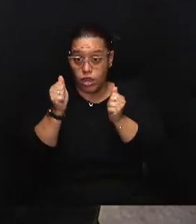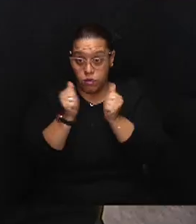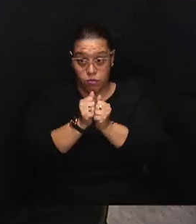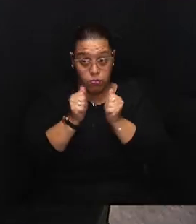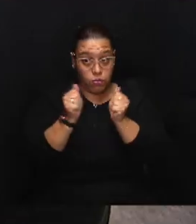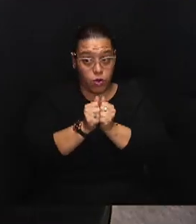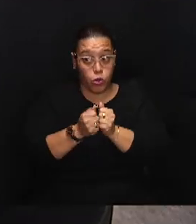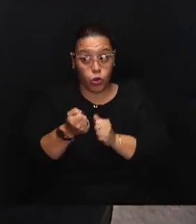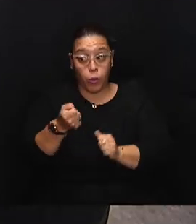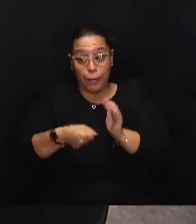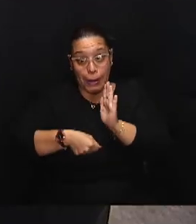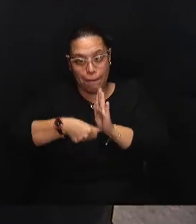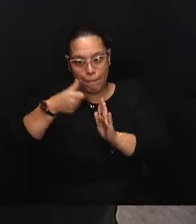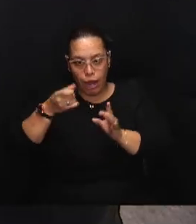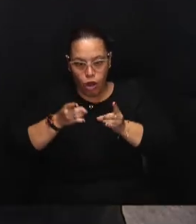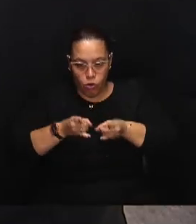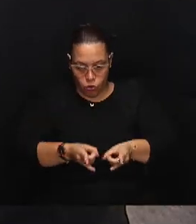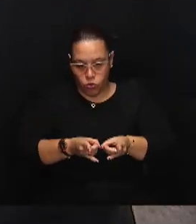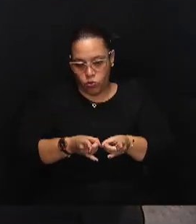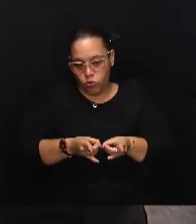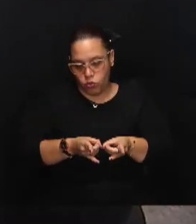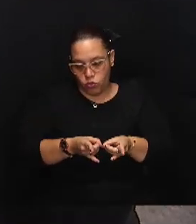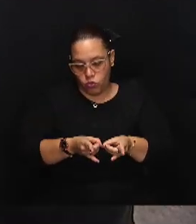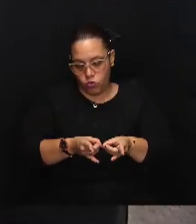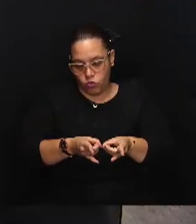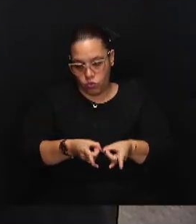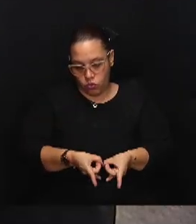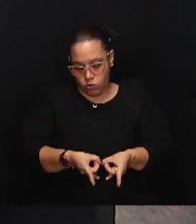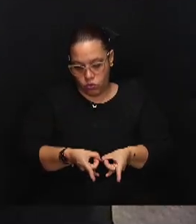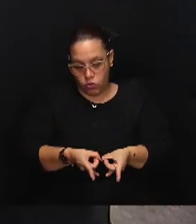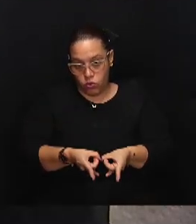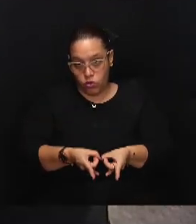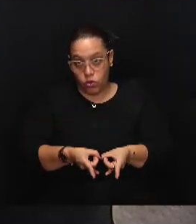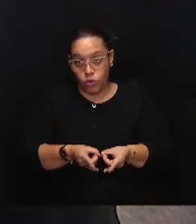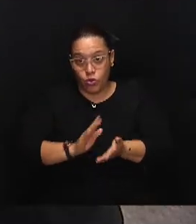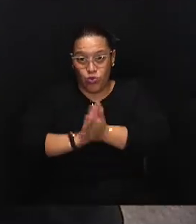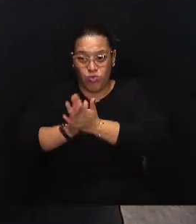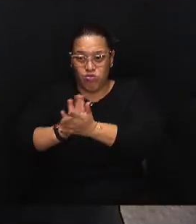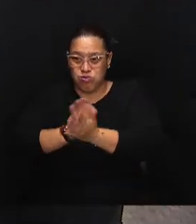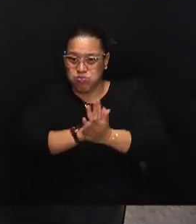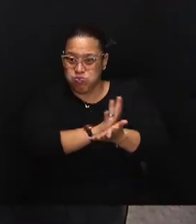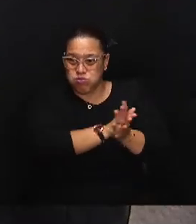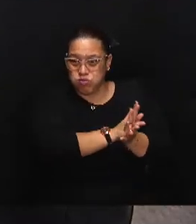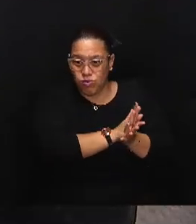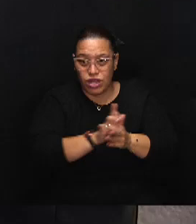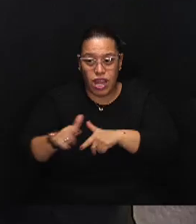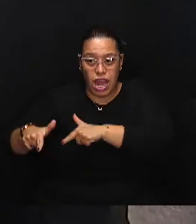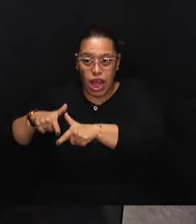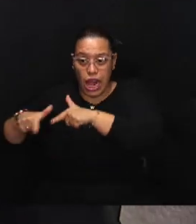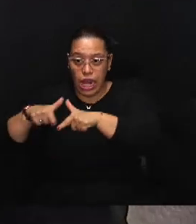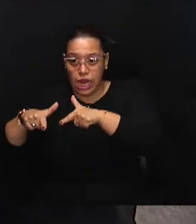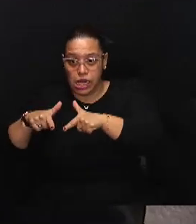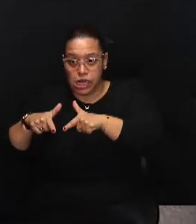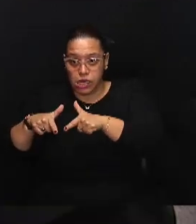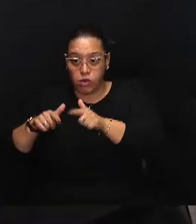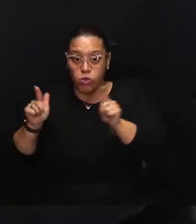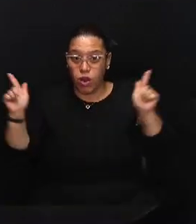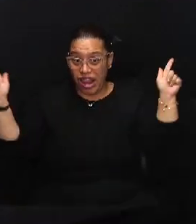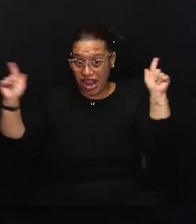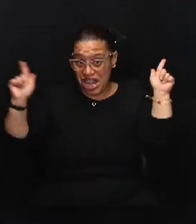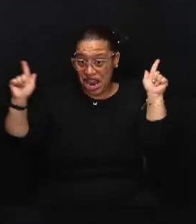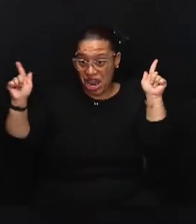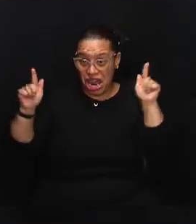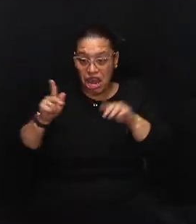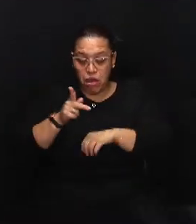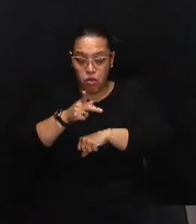primeiro cemitério. A gente teve aqui pertinho também um massacre de operários, na primeira greve geral do